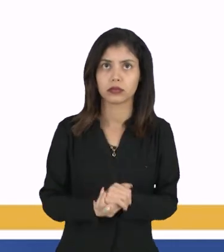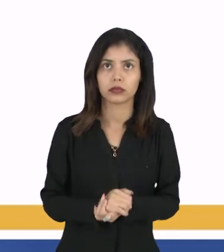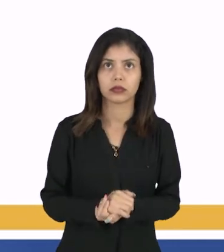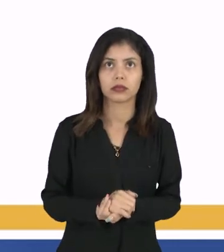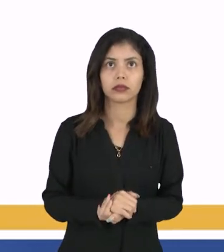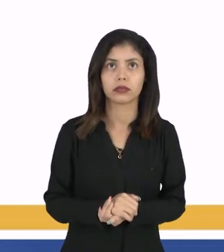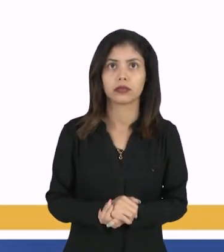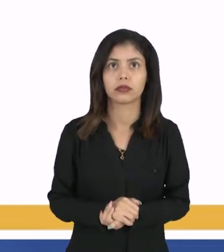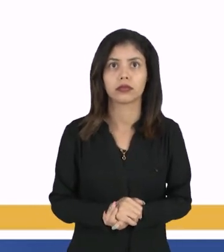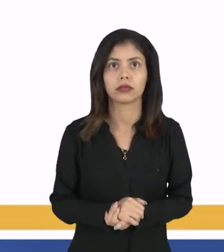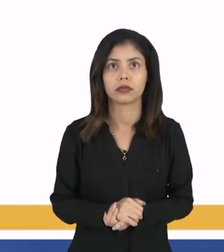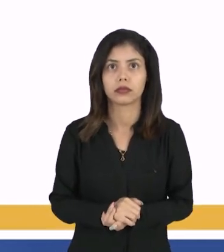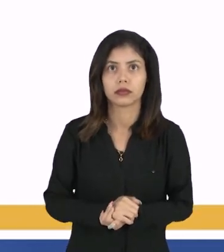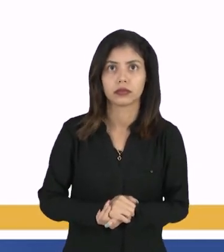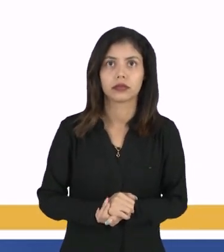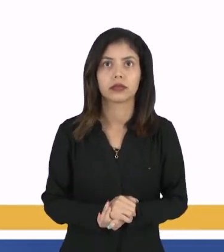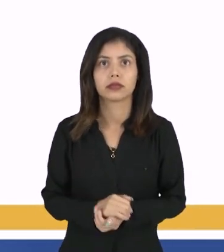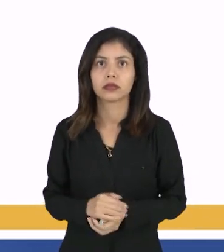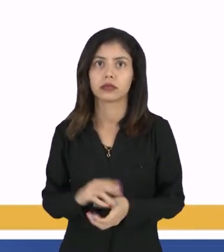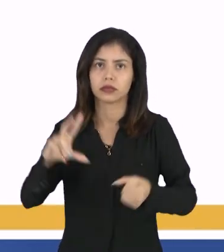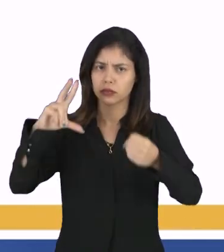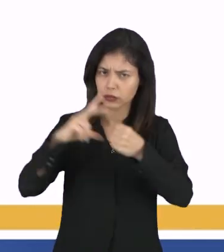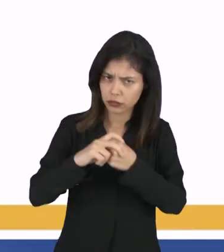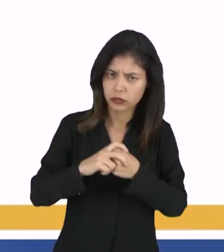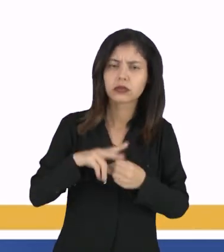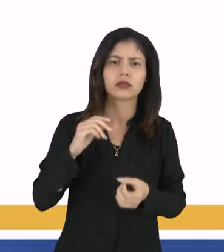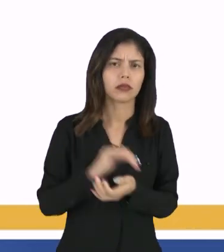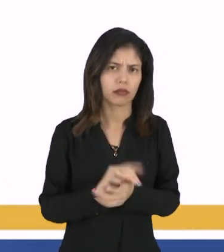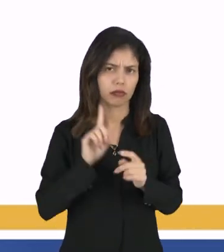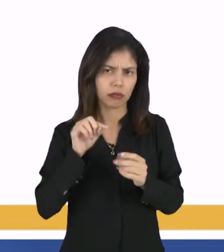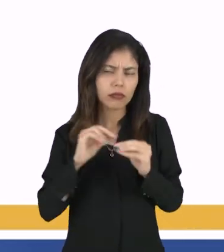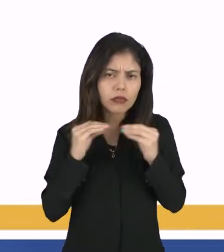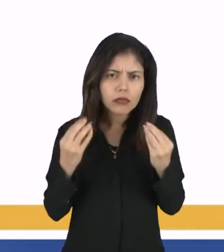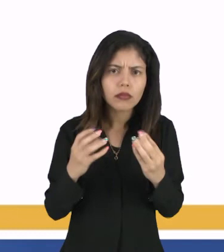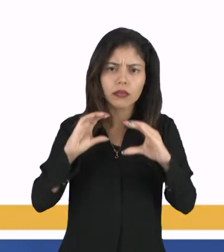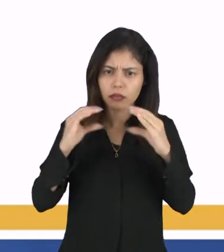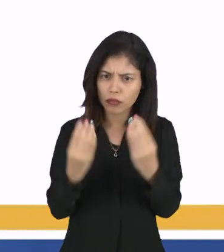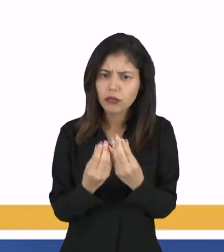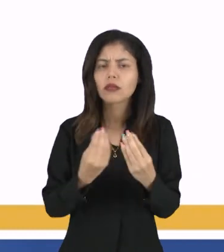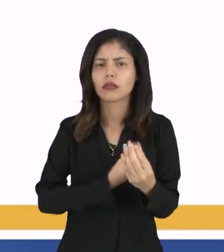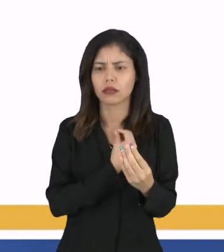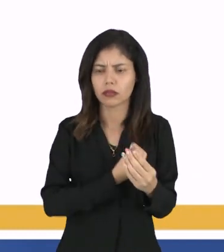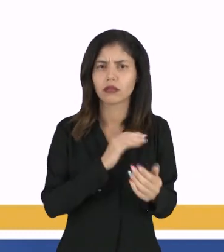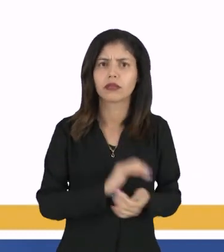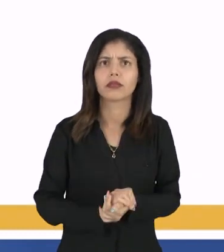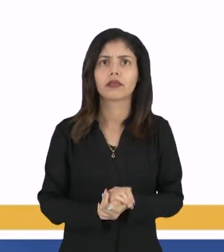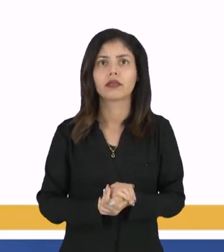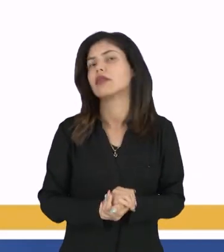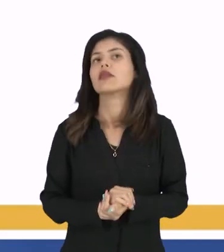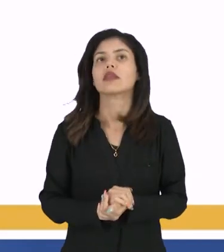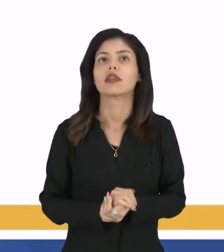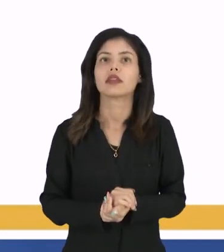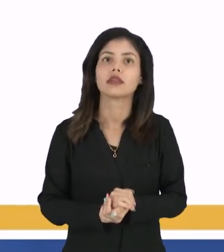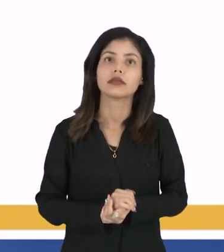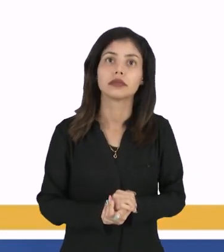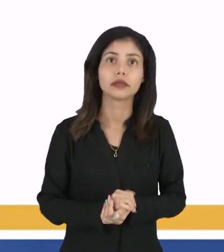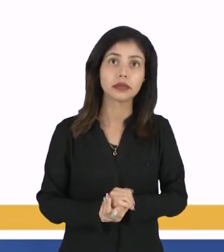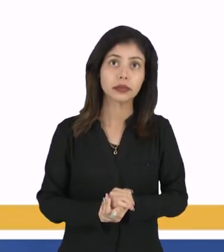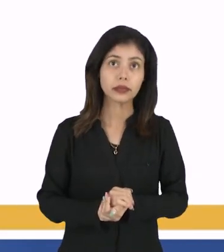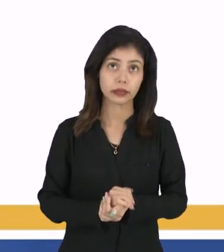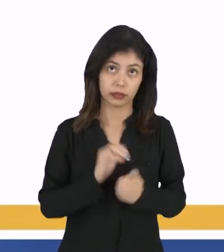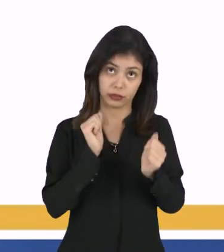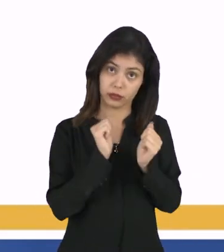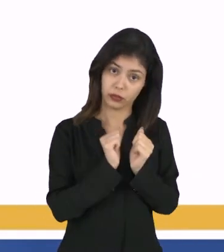coloquei ali no slide, discussão eterna. Vírus são seres vivos? Até hoje existe essa discussão. Um grupo diz que vírus são